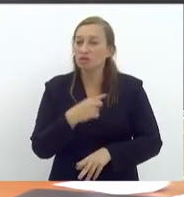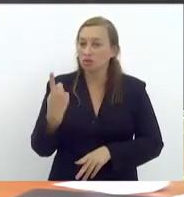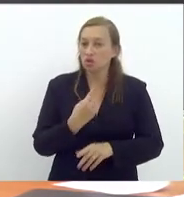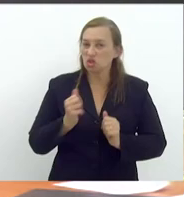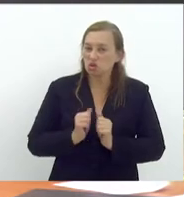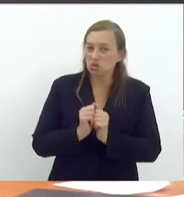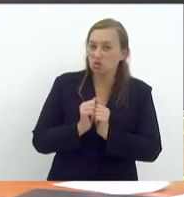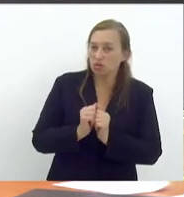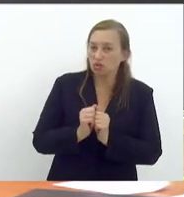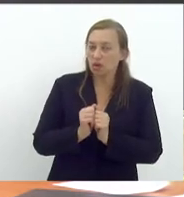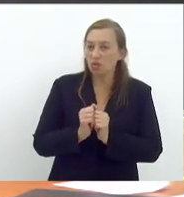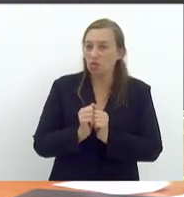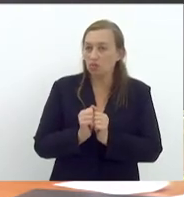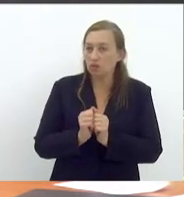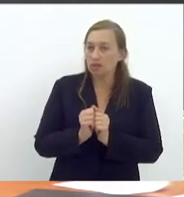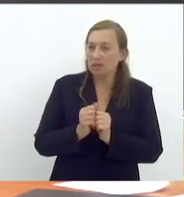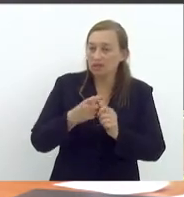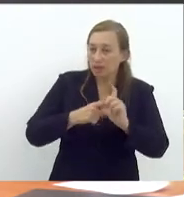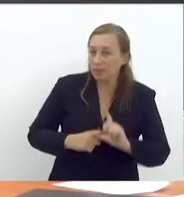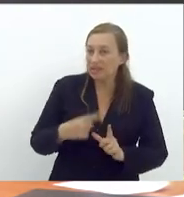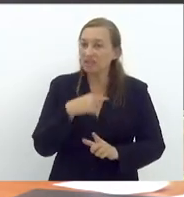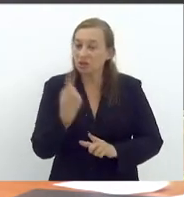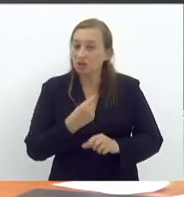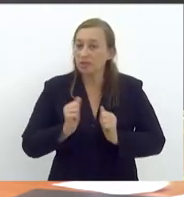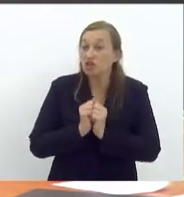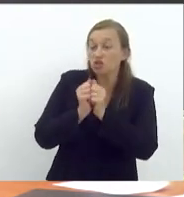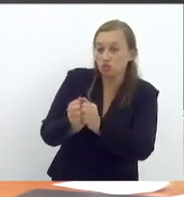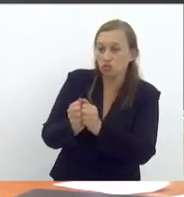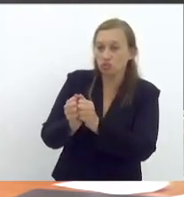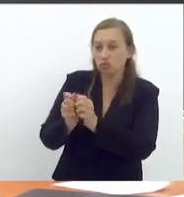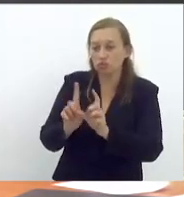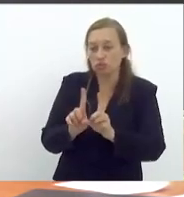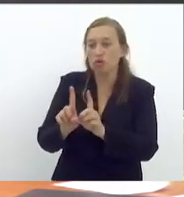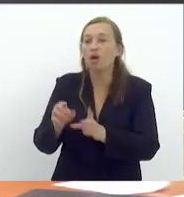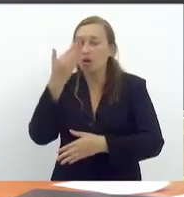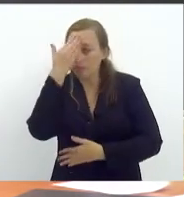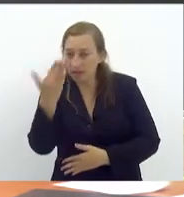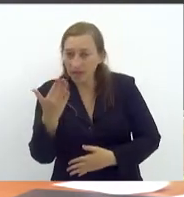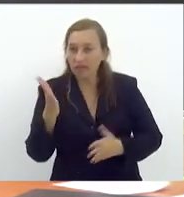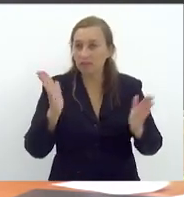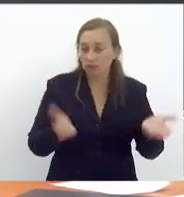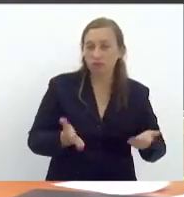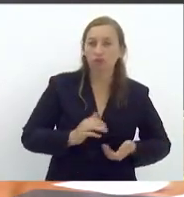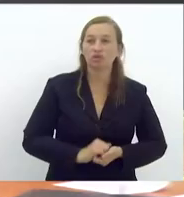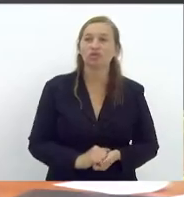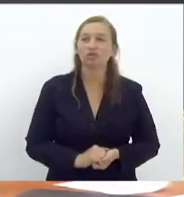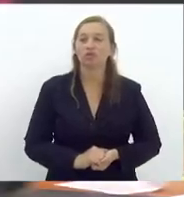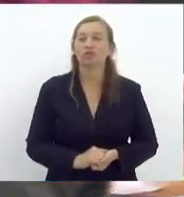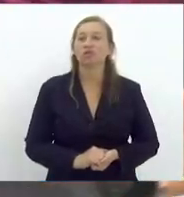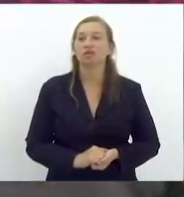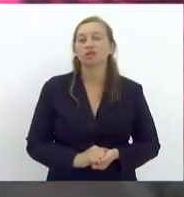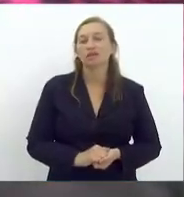pés mas junto com os nossos pés então muito obrigada por hoje